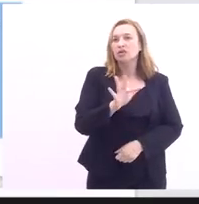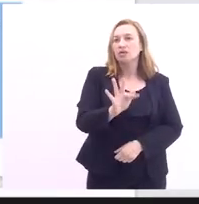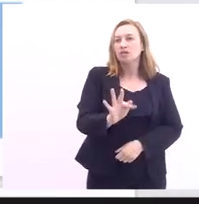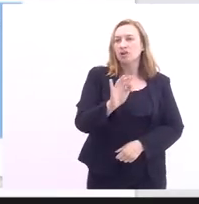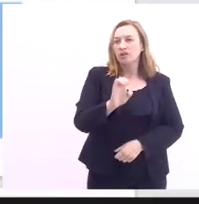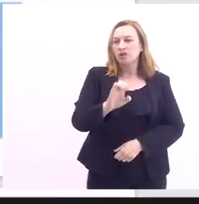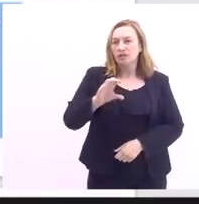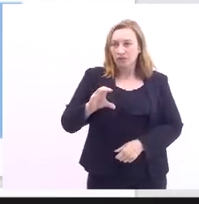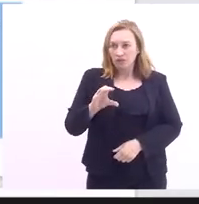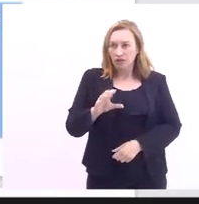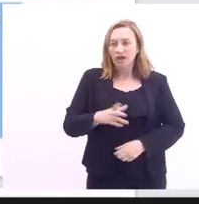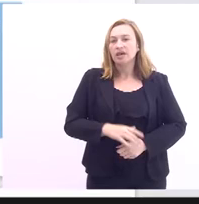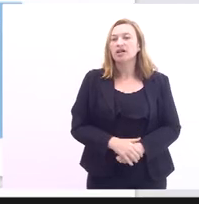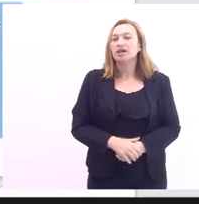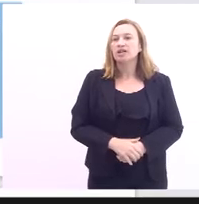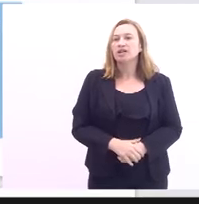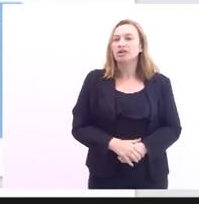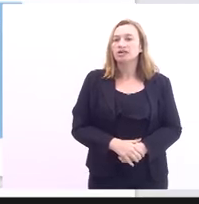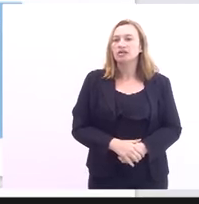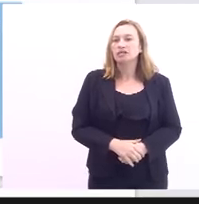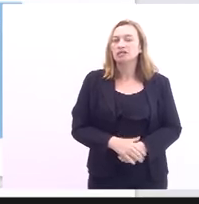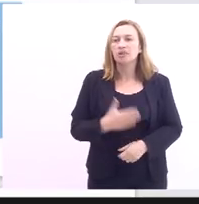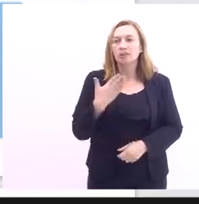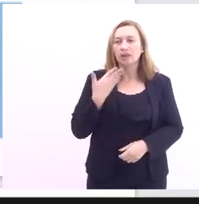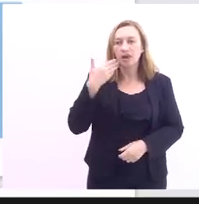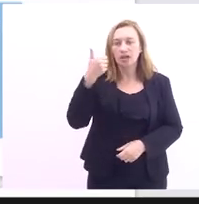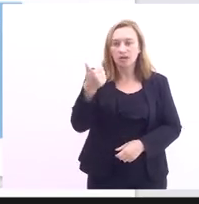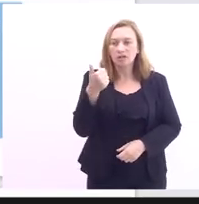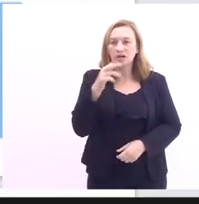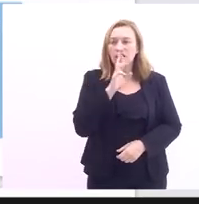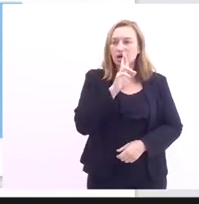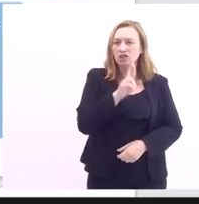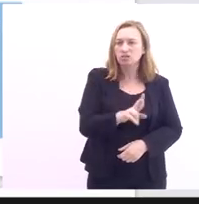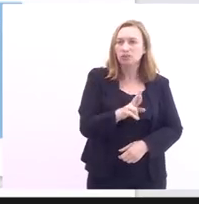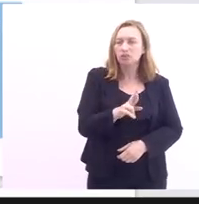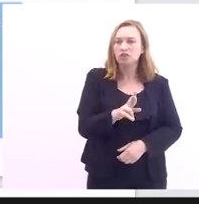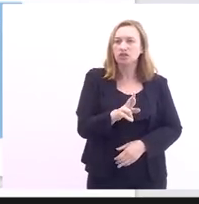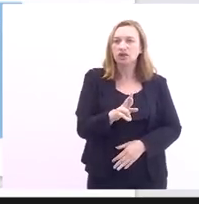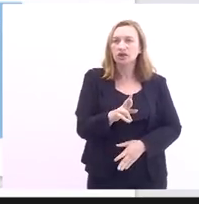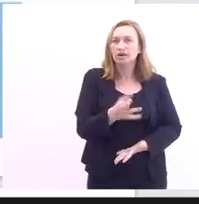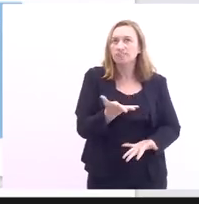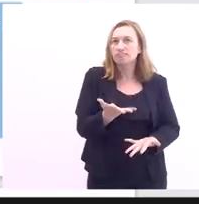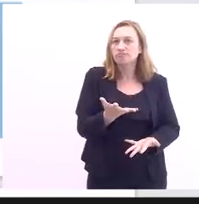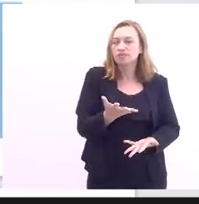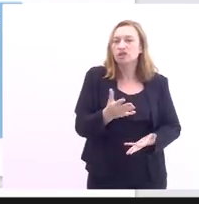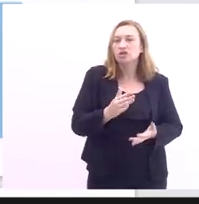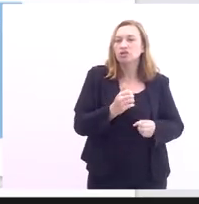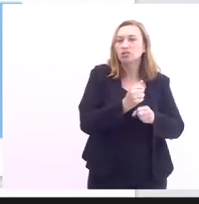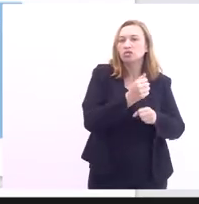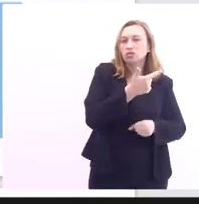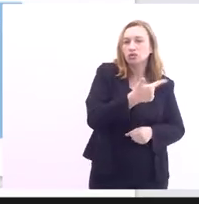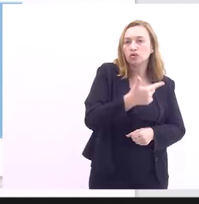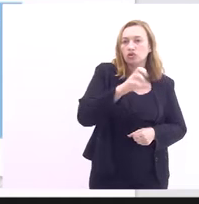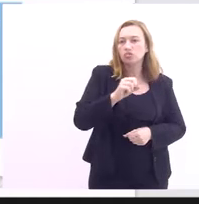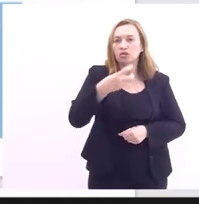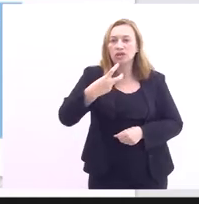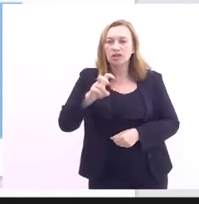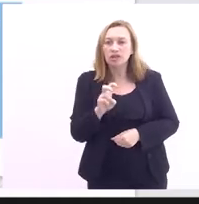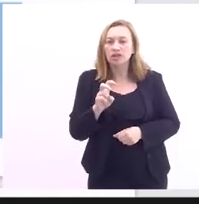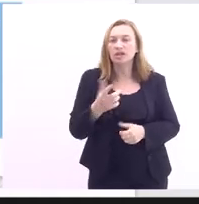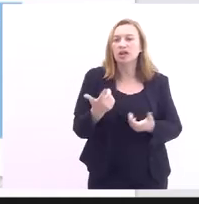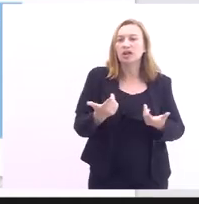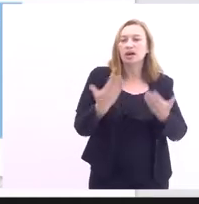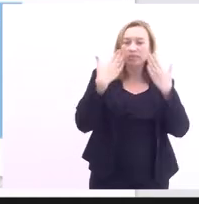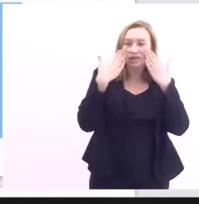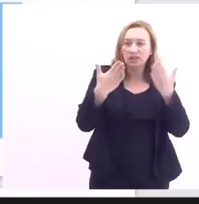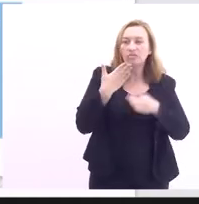é a frequência das interrupções, a gente vê que está um pouco melhor, a resposta está, assim, desde 2015 também apresentando uma melhoria,